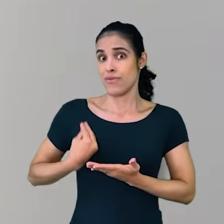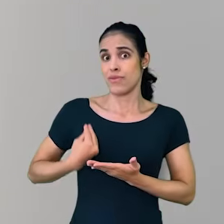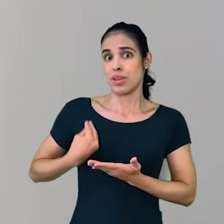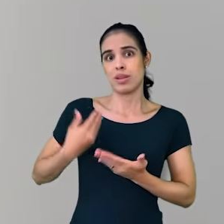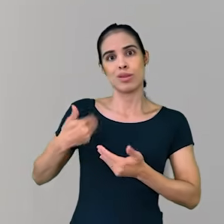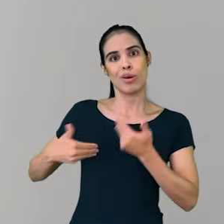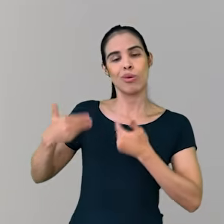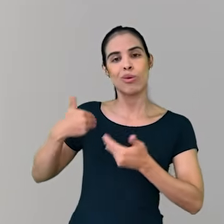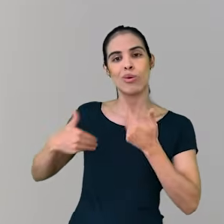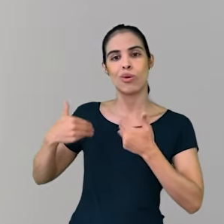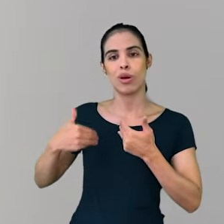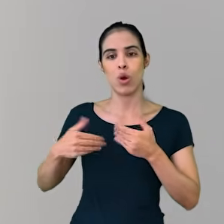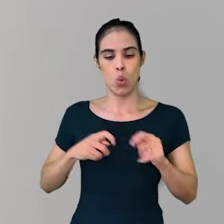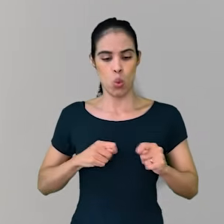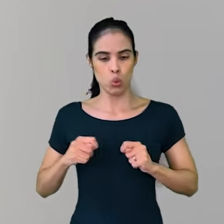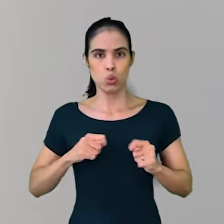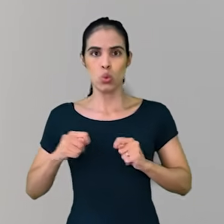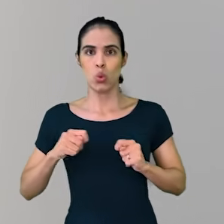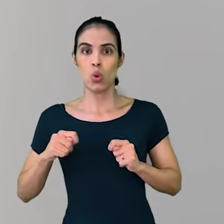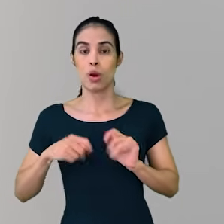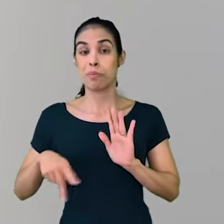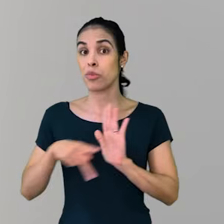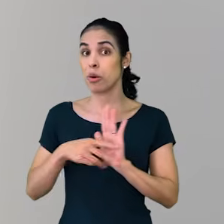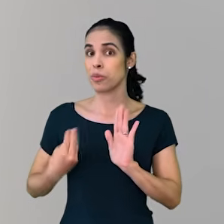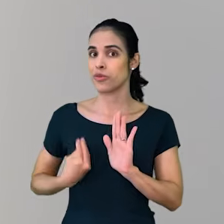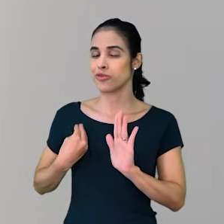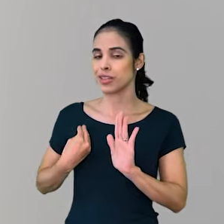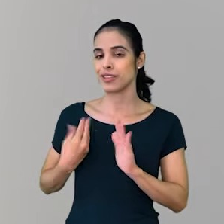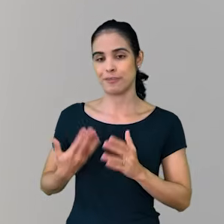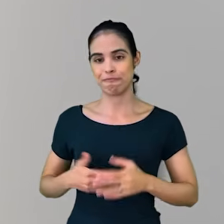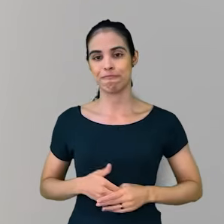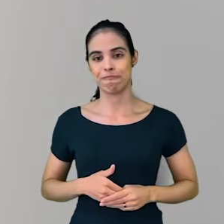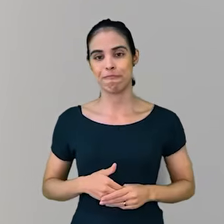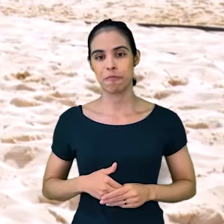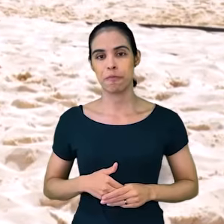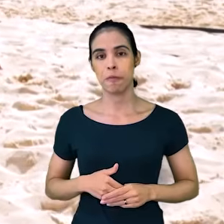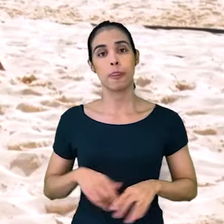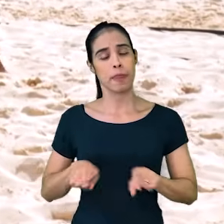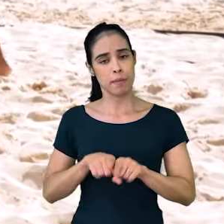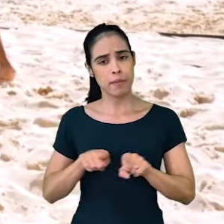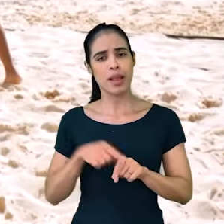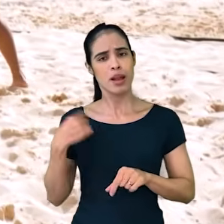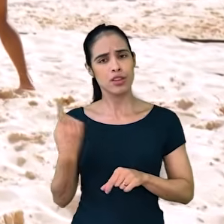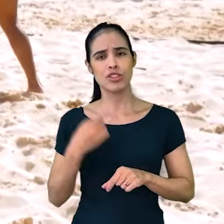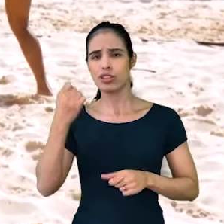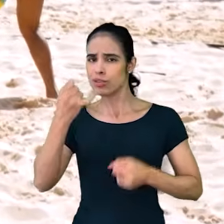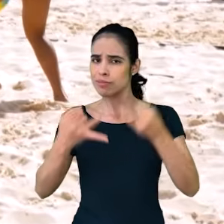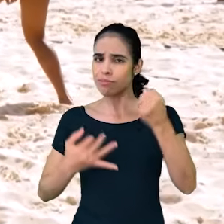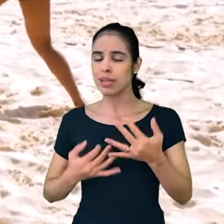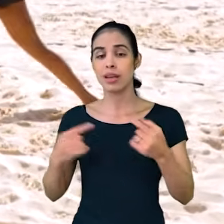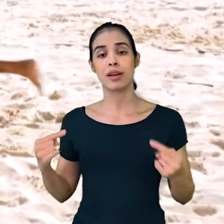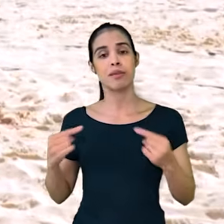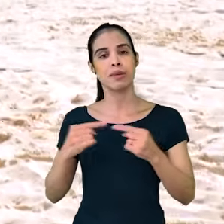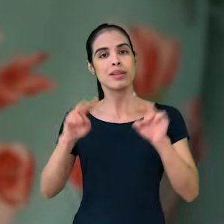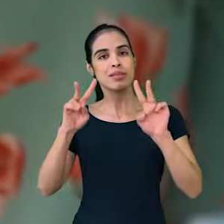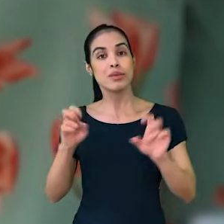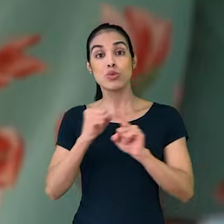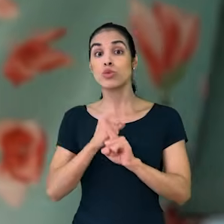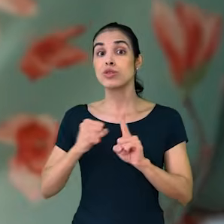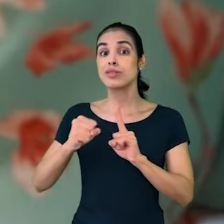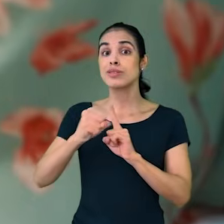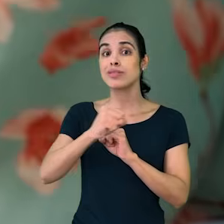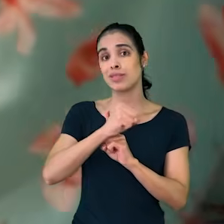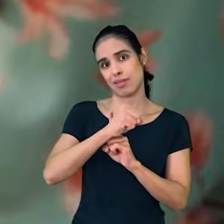vida, que é uma necessidade de não controle também, né? E a gente tem isso dentro do próprio trabalho. A gente fala de uma perspectiva também social, de